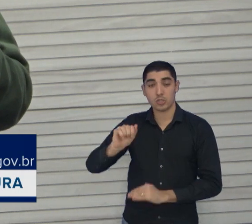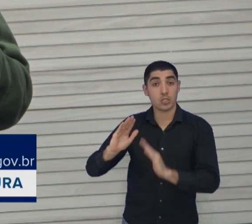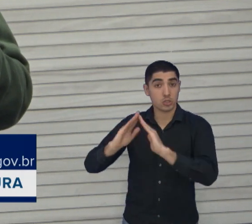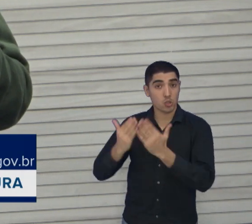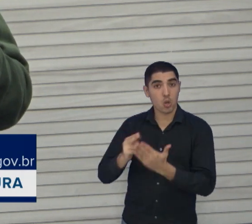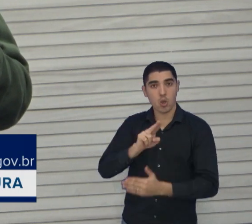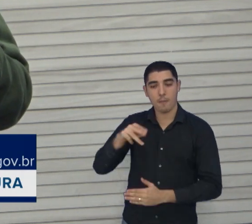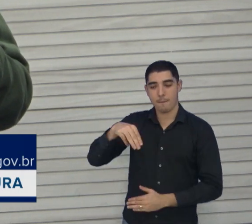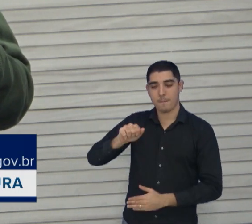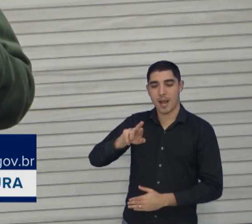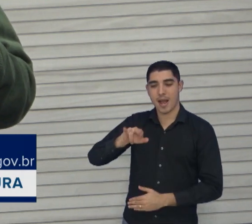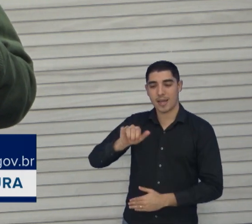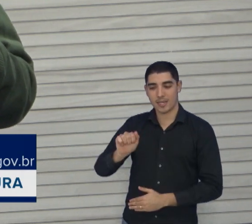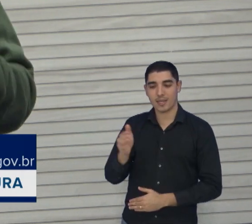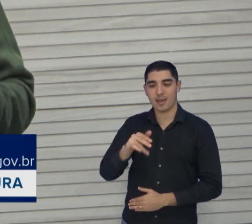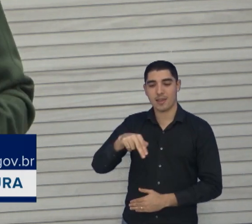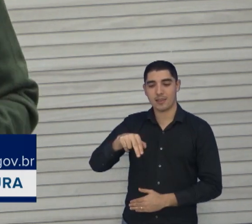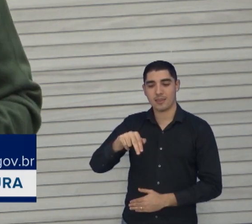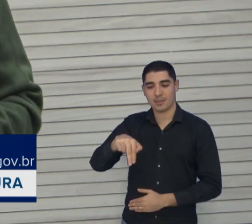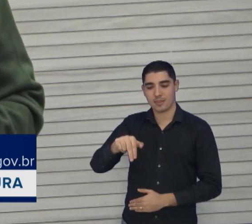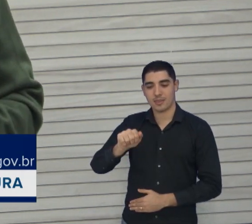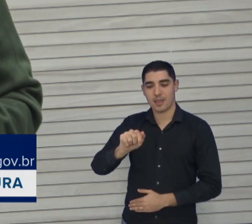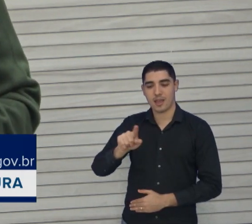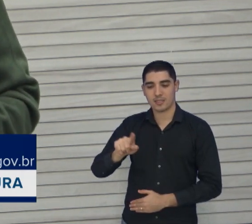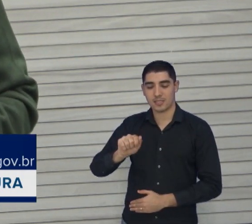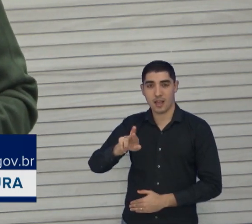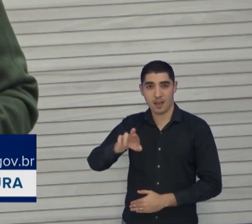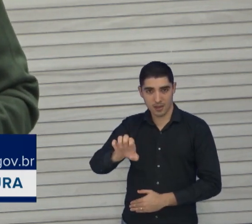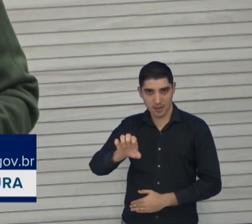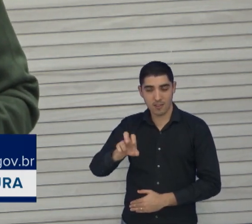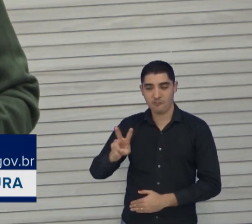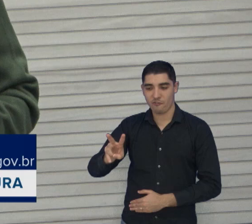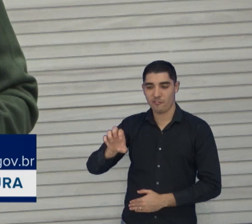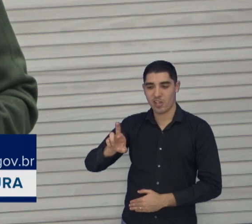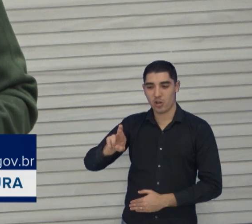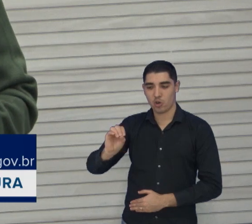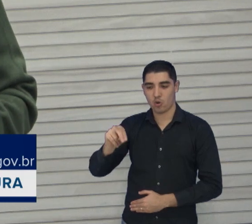Nazaré Veronese. Ele foi demitido